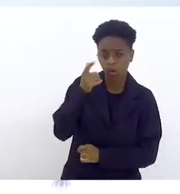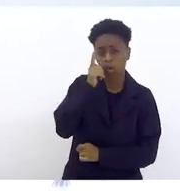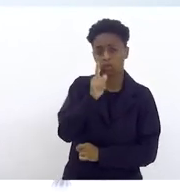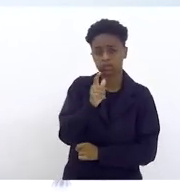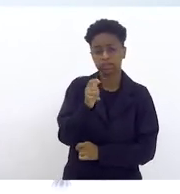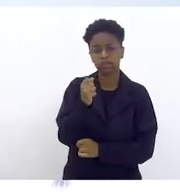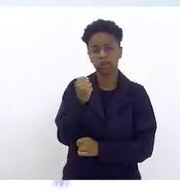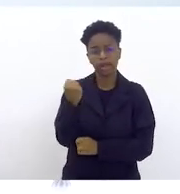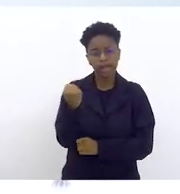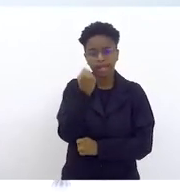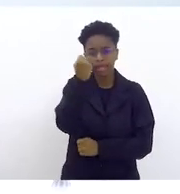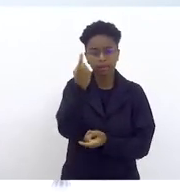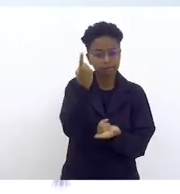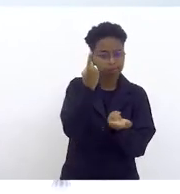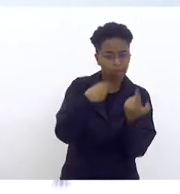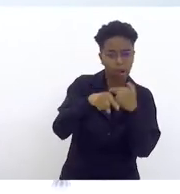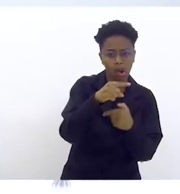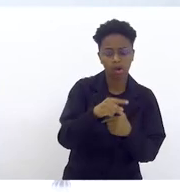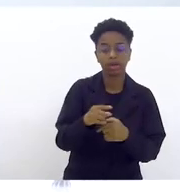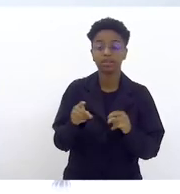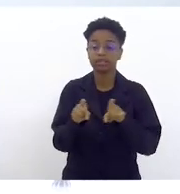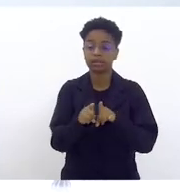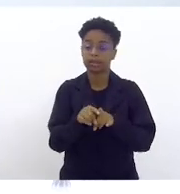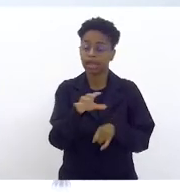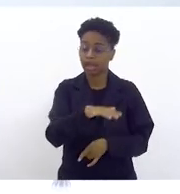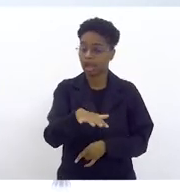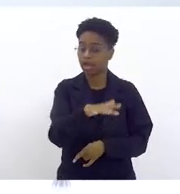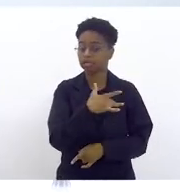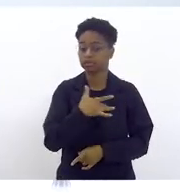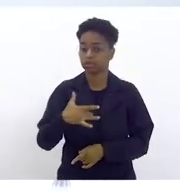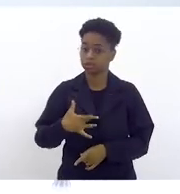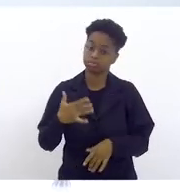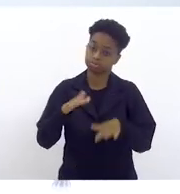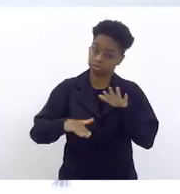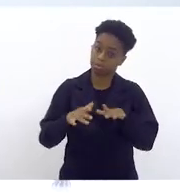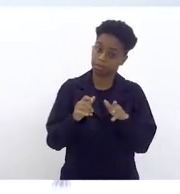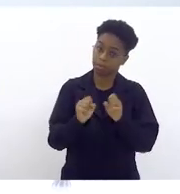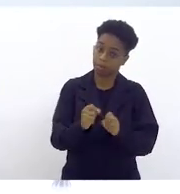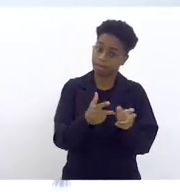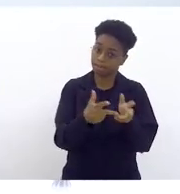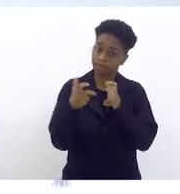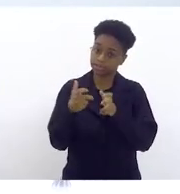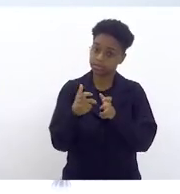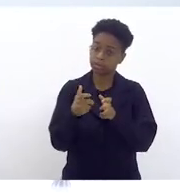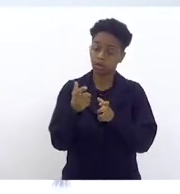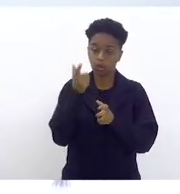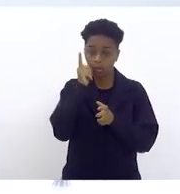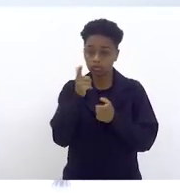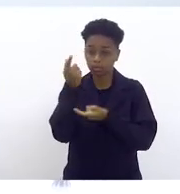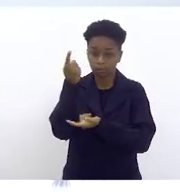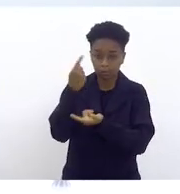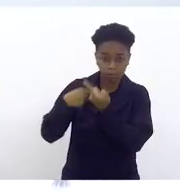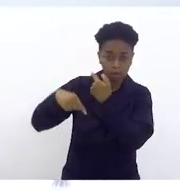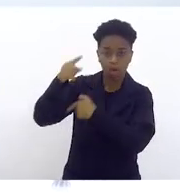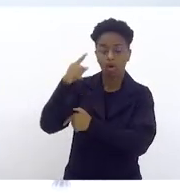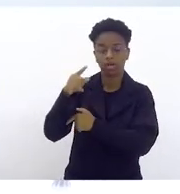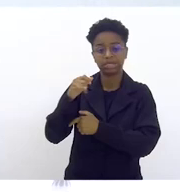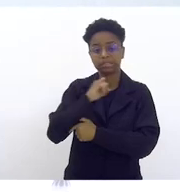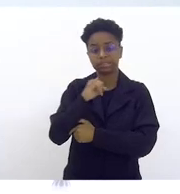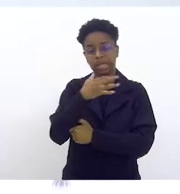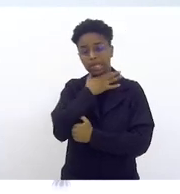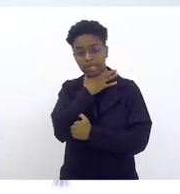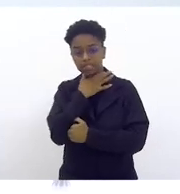do Rio de Janeiro e nesse sentido esse complexo pode ser entendido como vetor para superação para essa crise